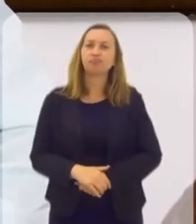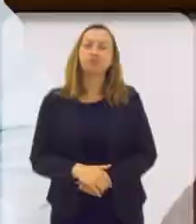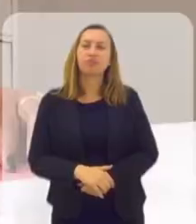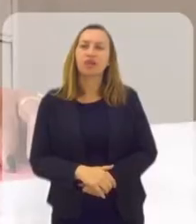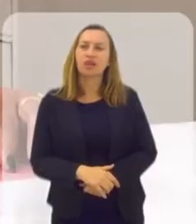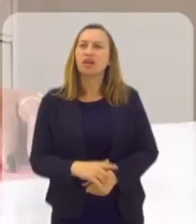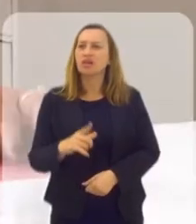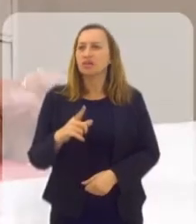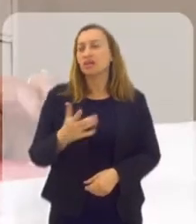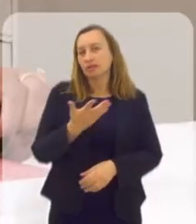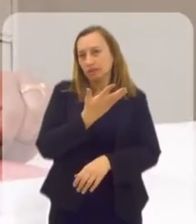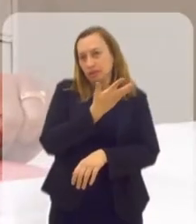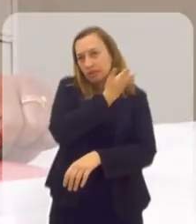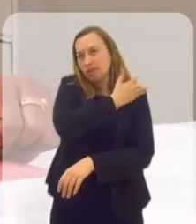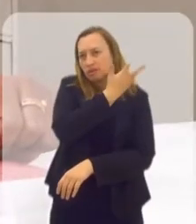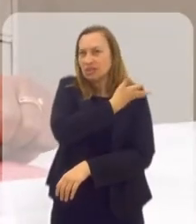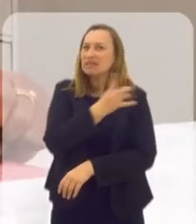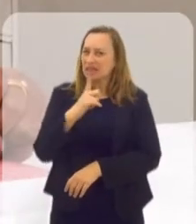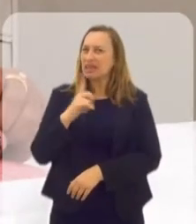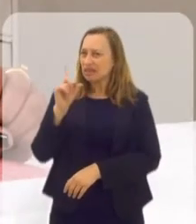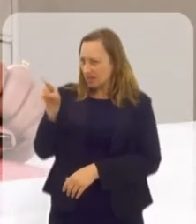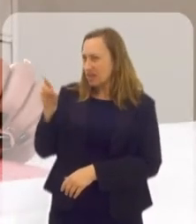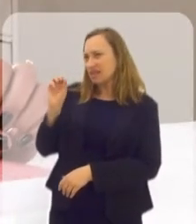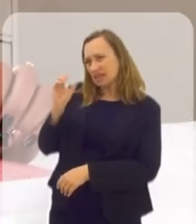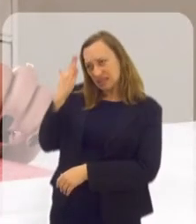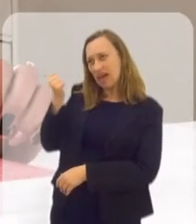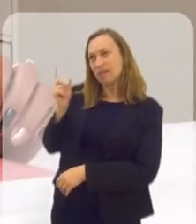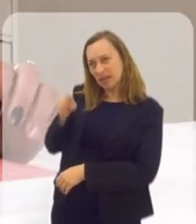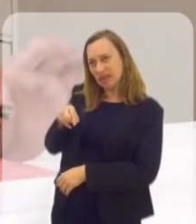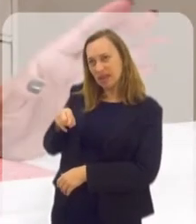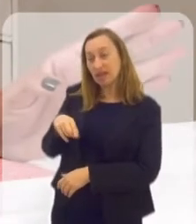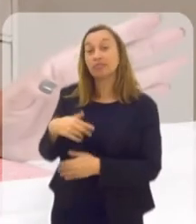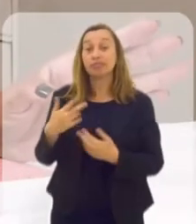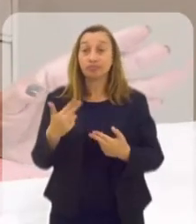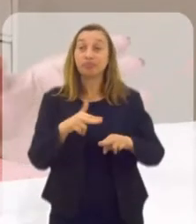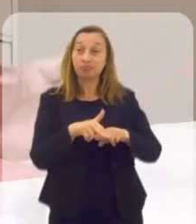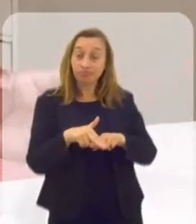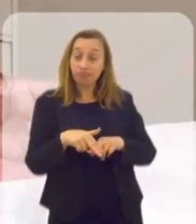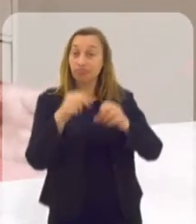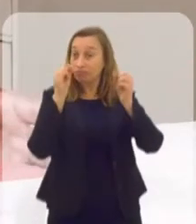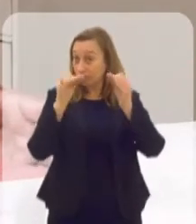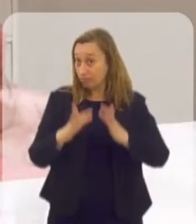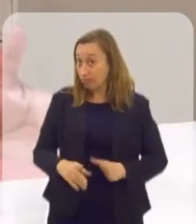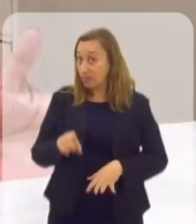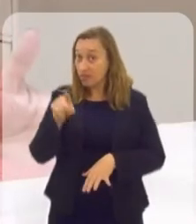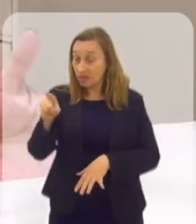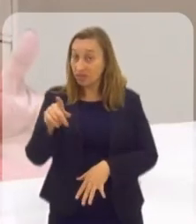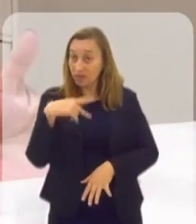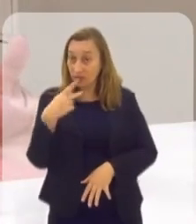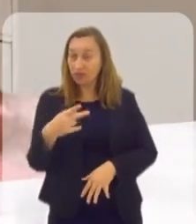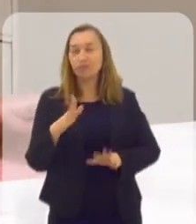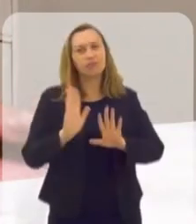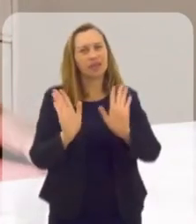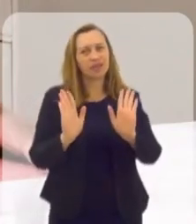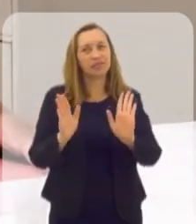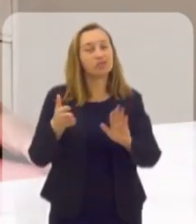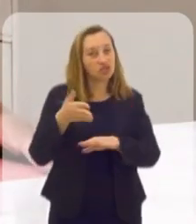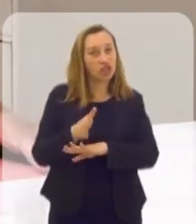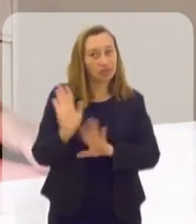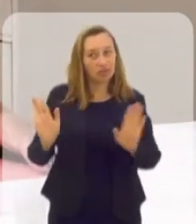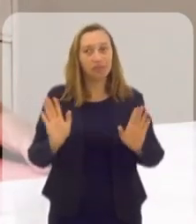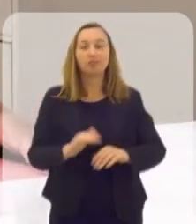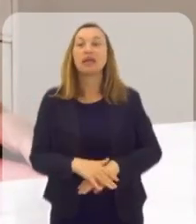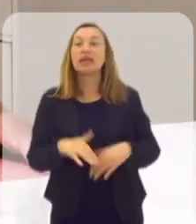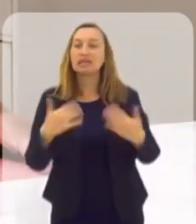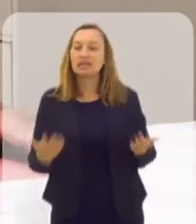disso. Existe um certo preconceito, você sabe disso, né? Claro, com Até por certeza. isso, por essa explicação que você deu. Mas nós vamos